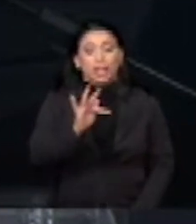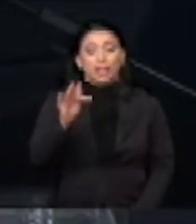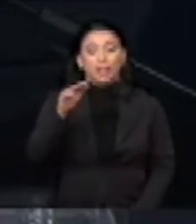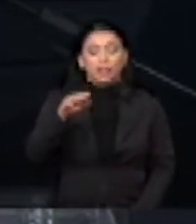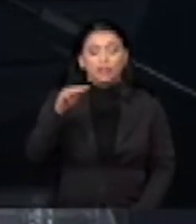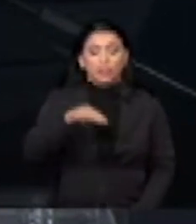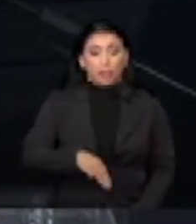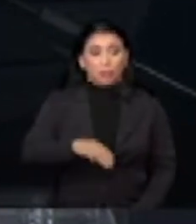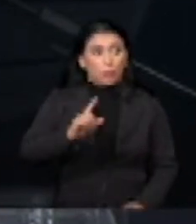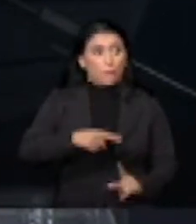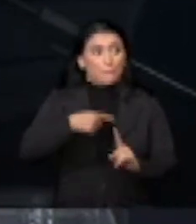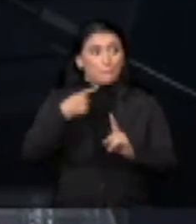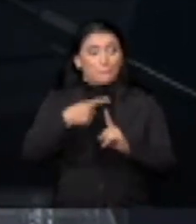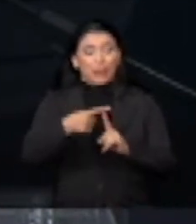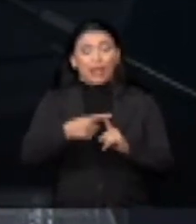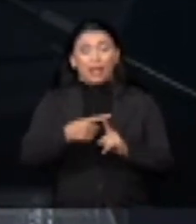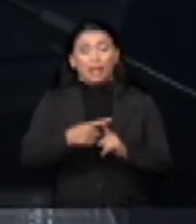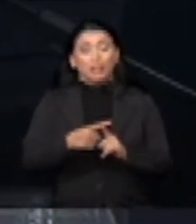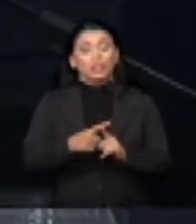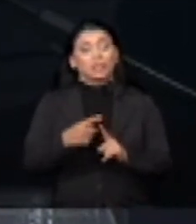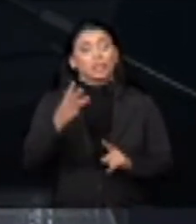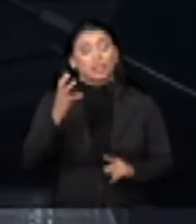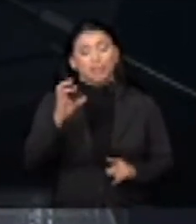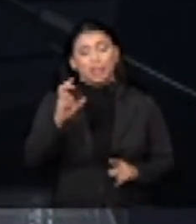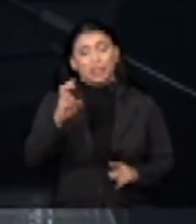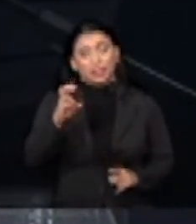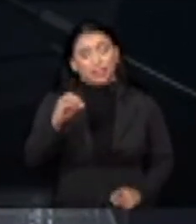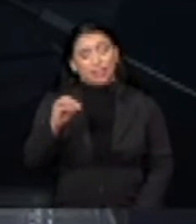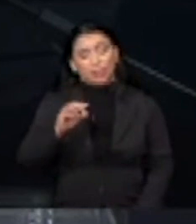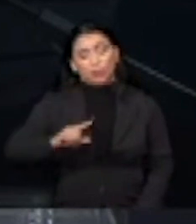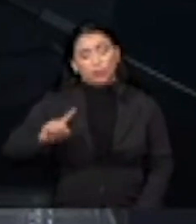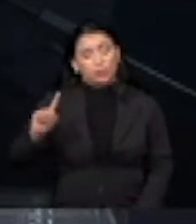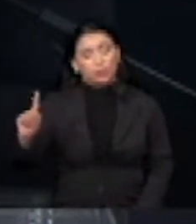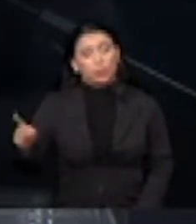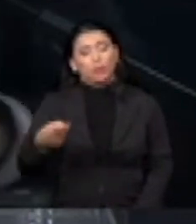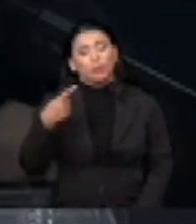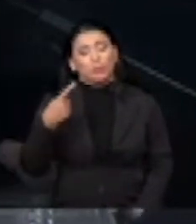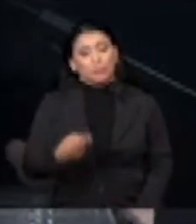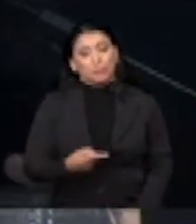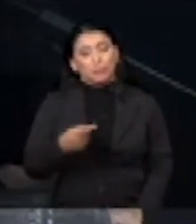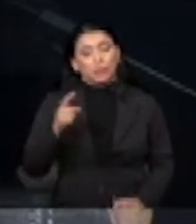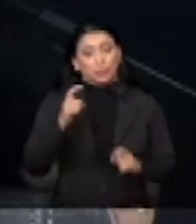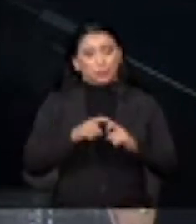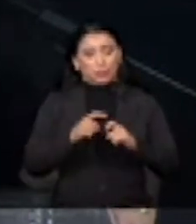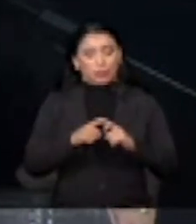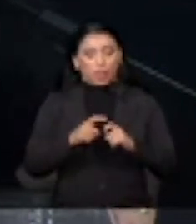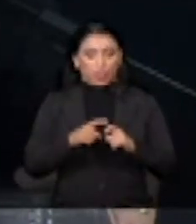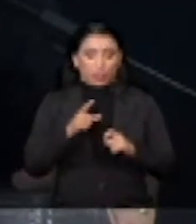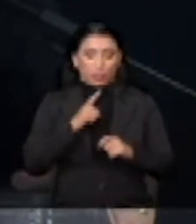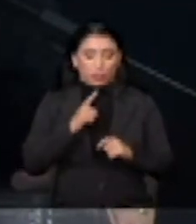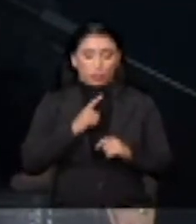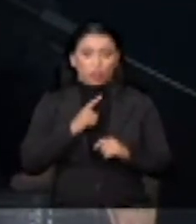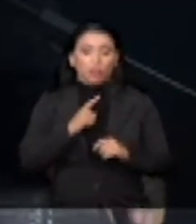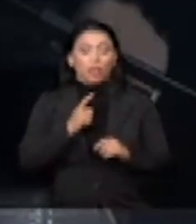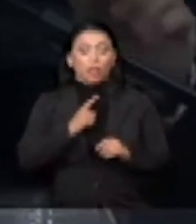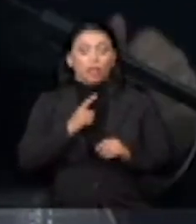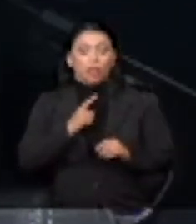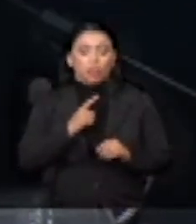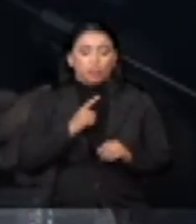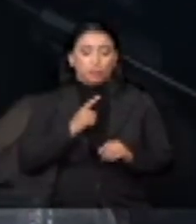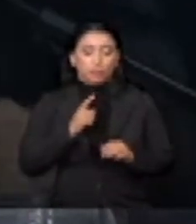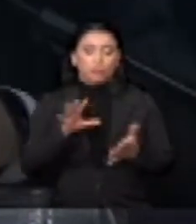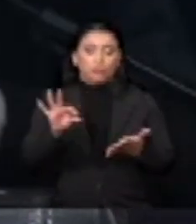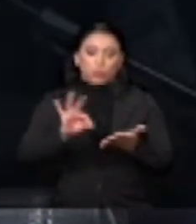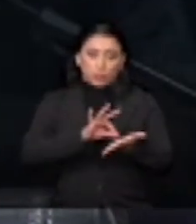Medicina com mais de meio milhão de médicos Com inscrição compulsória a o seu órgão regulador então